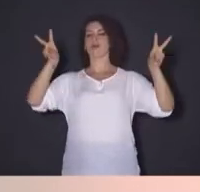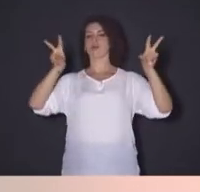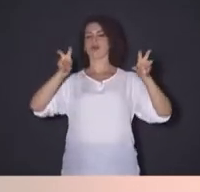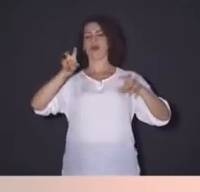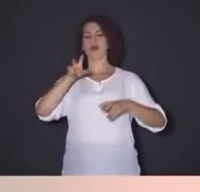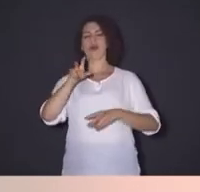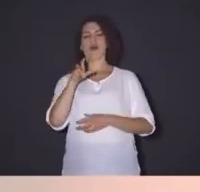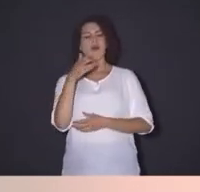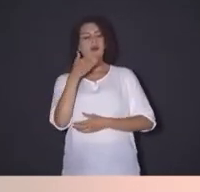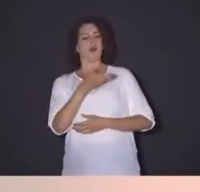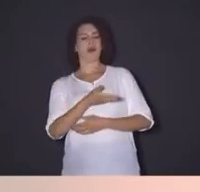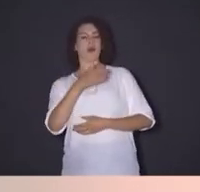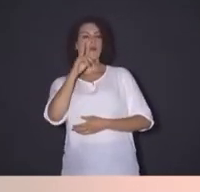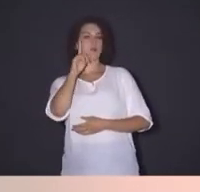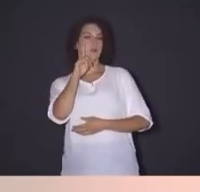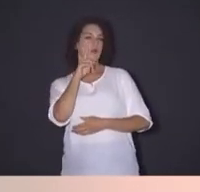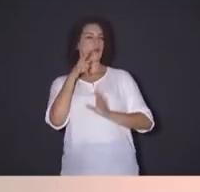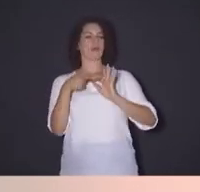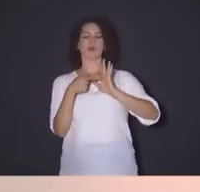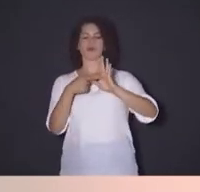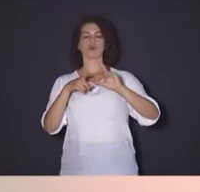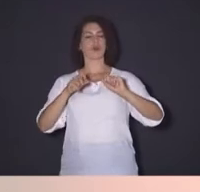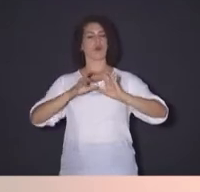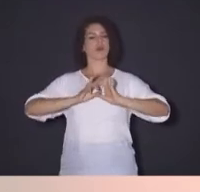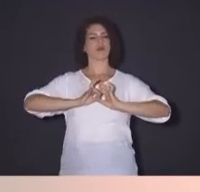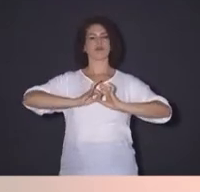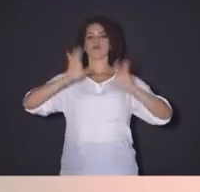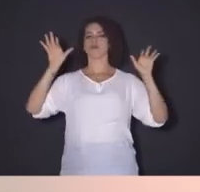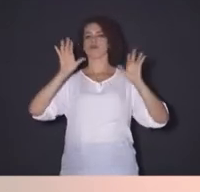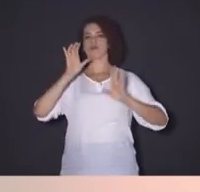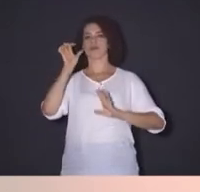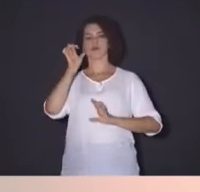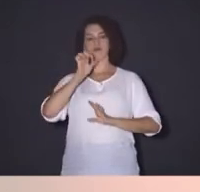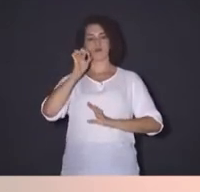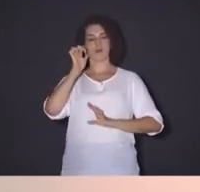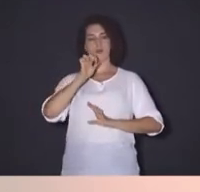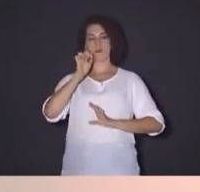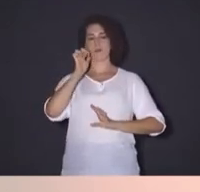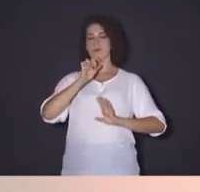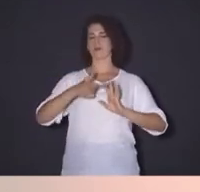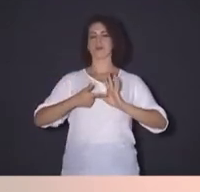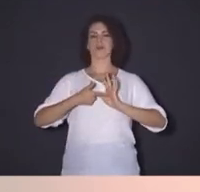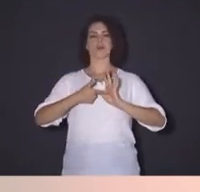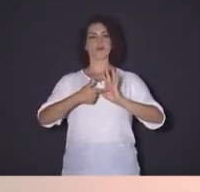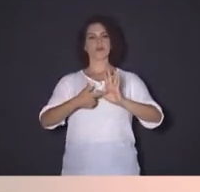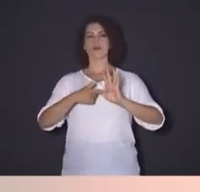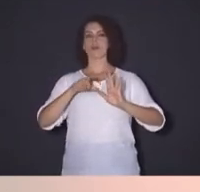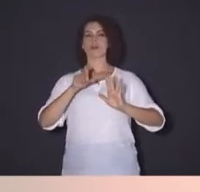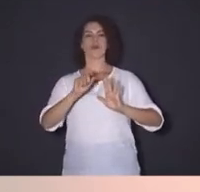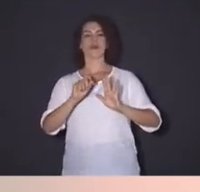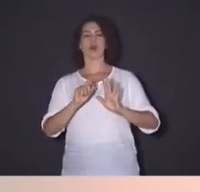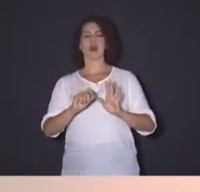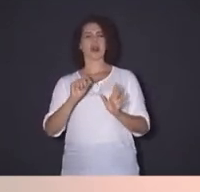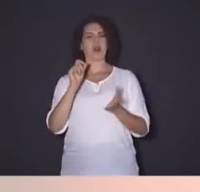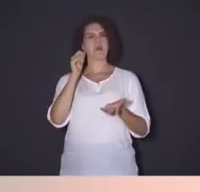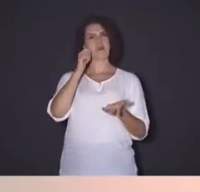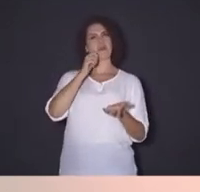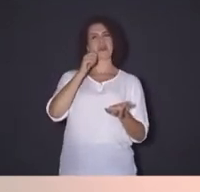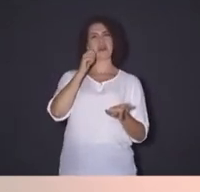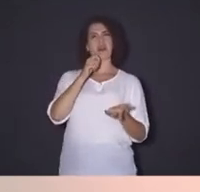assim, a libertação da mulher, trouxe essa desmistificação mesmo de que a mulher